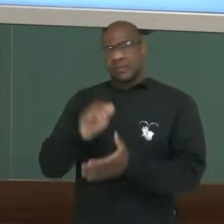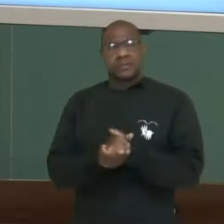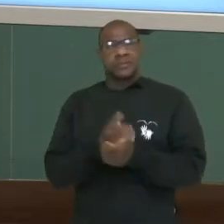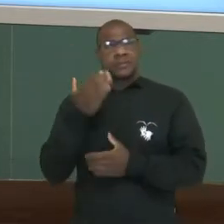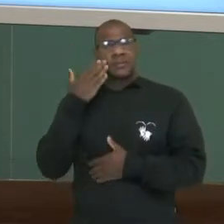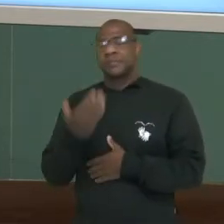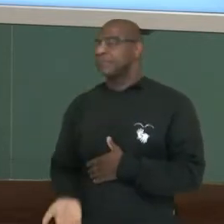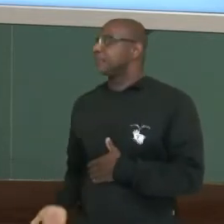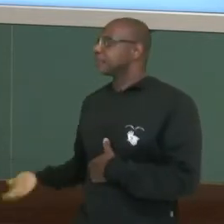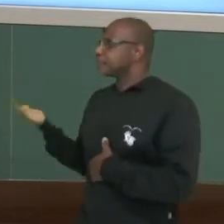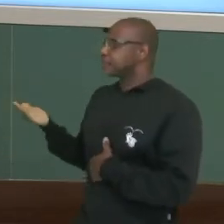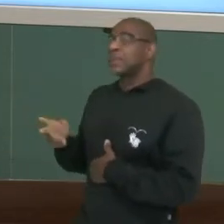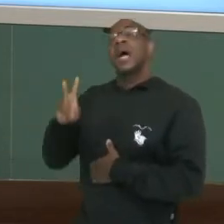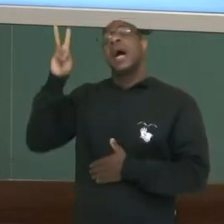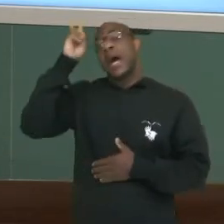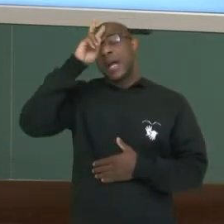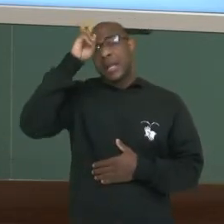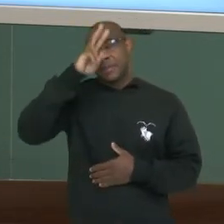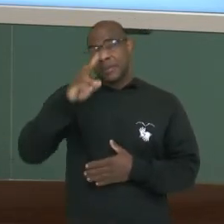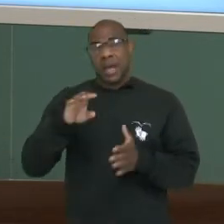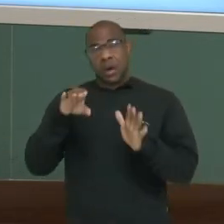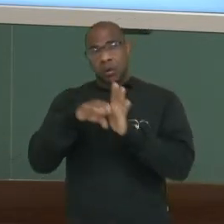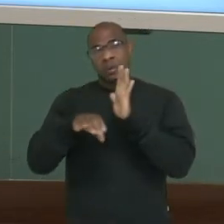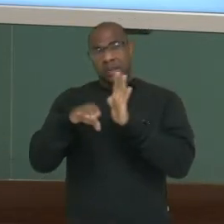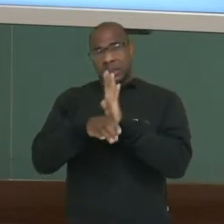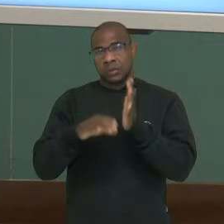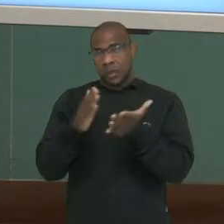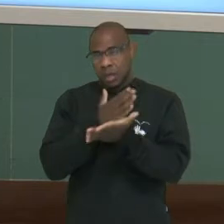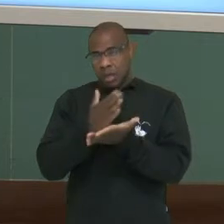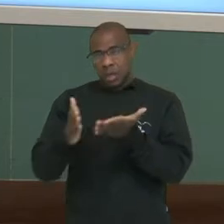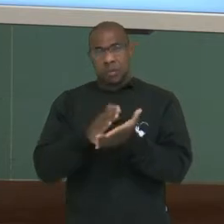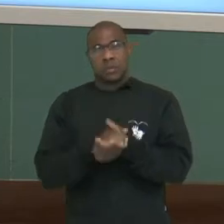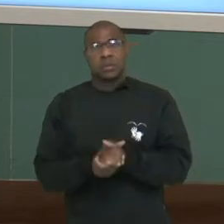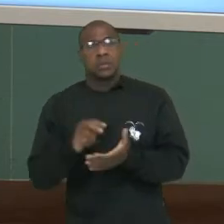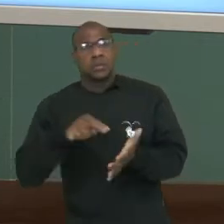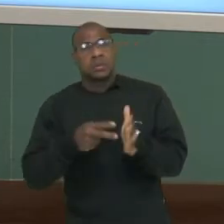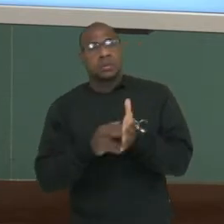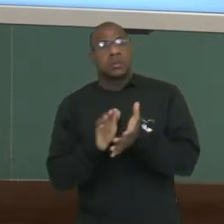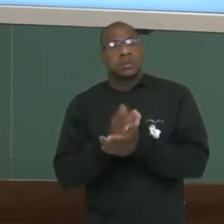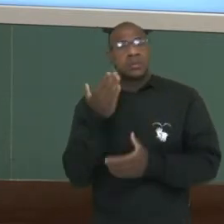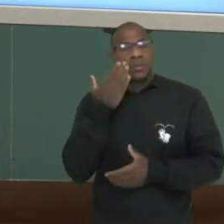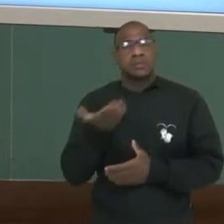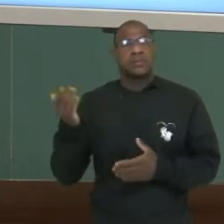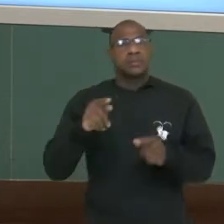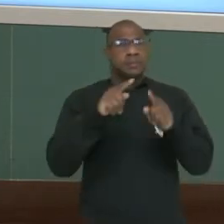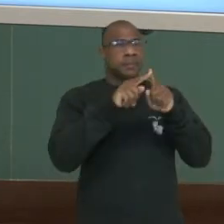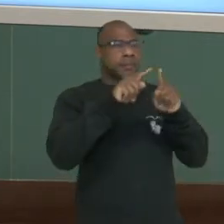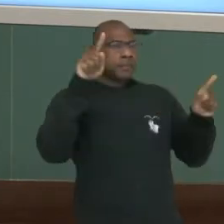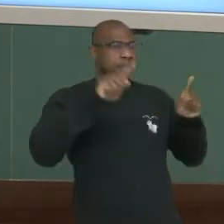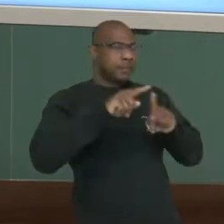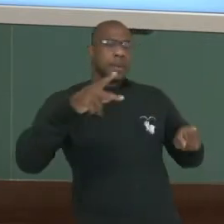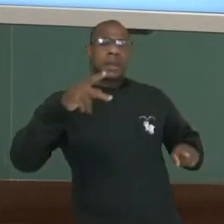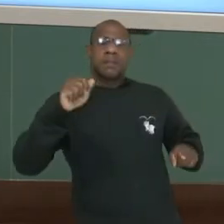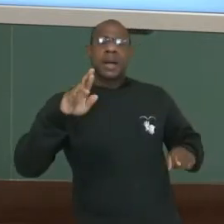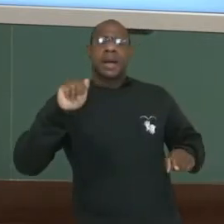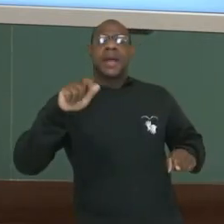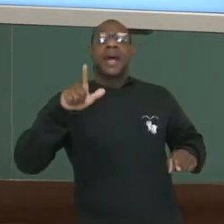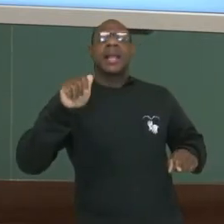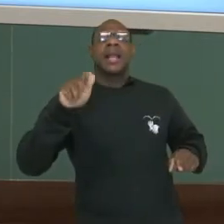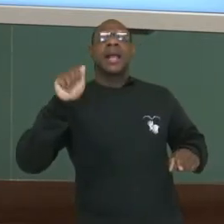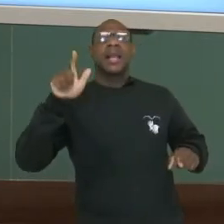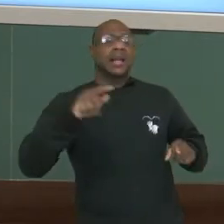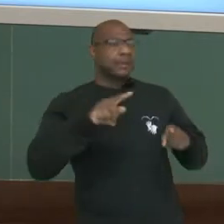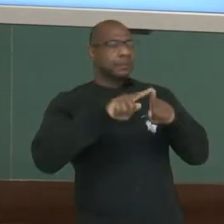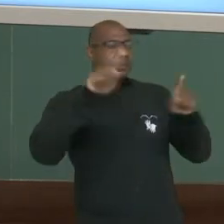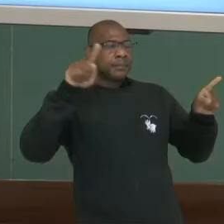que a gente falou. Mas vamos relembrar aqui alguns conceitos, que significa que nós temos duas retas que são paralelas entre si,